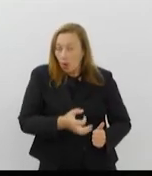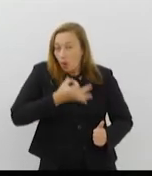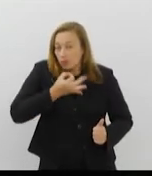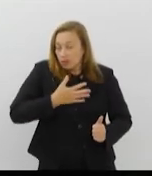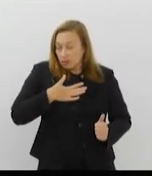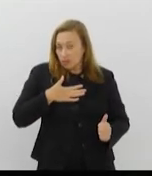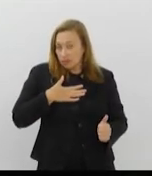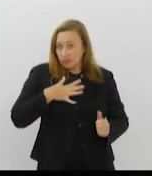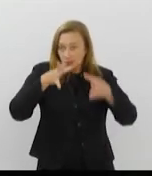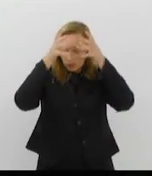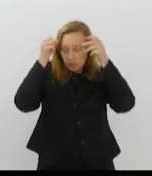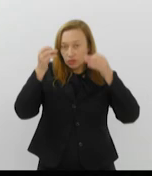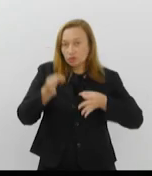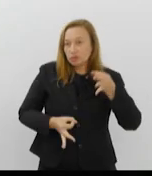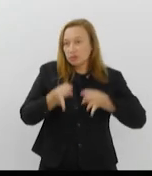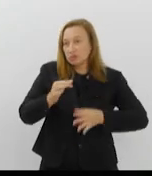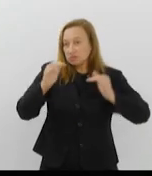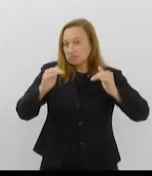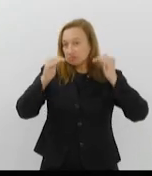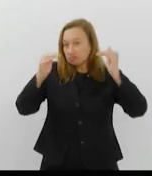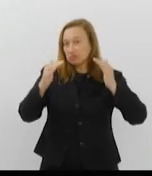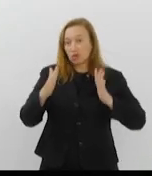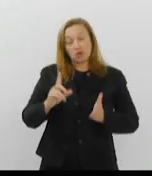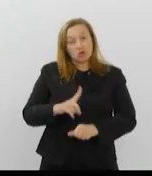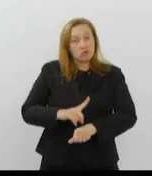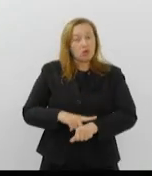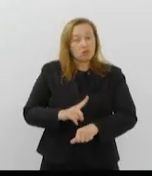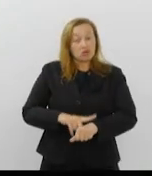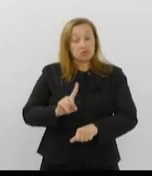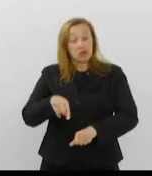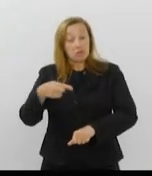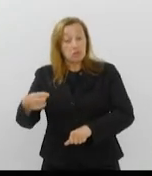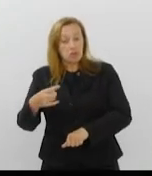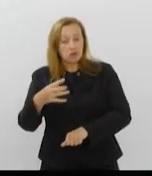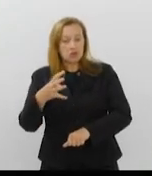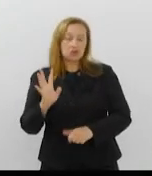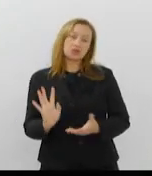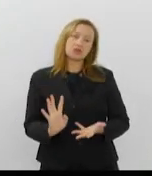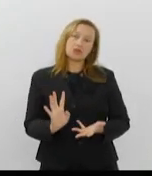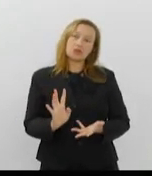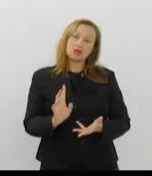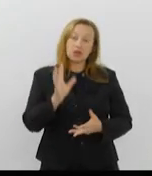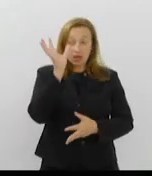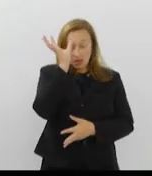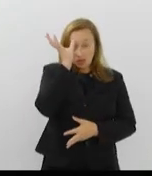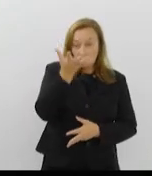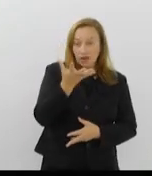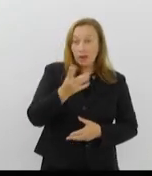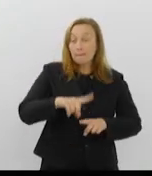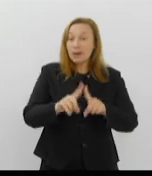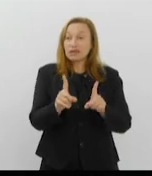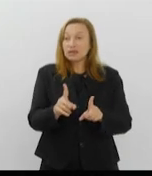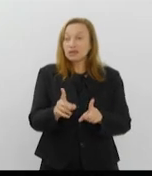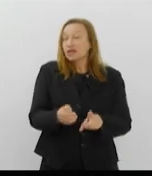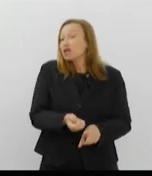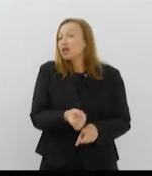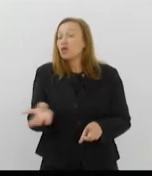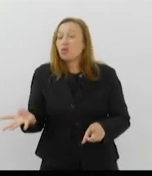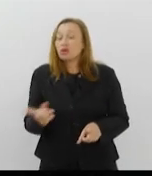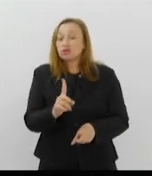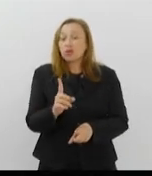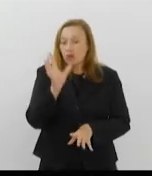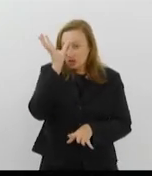Supremo num determinado momento a julgará mas enquanto não julgar vale a decisão